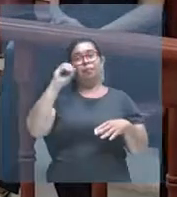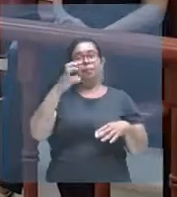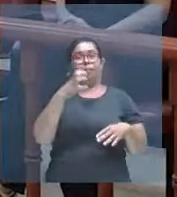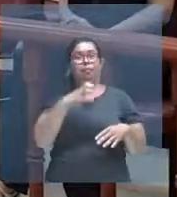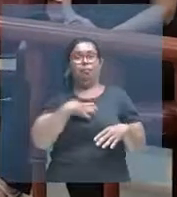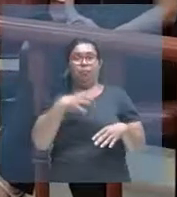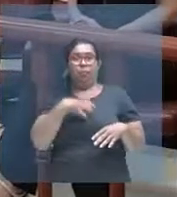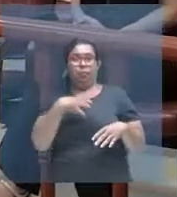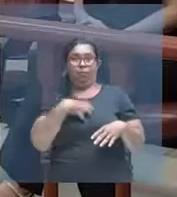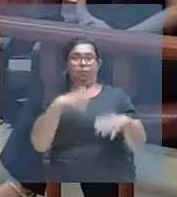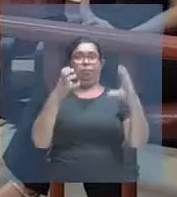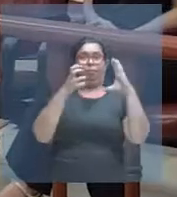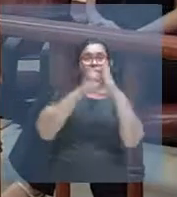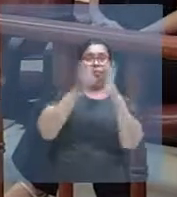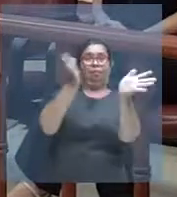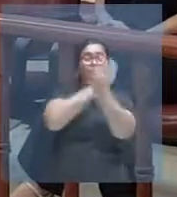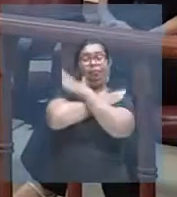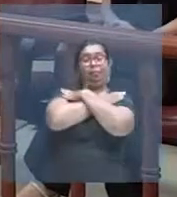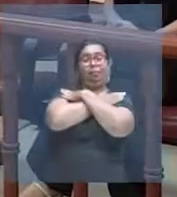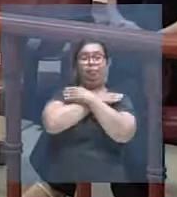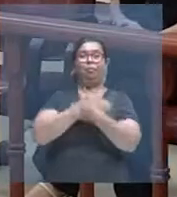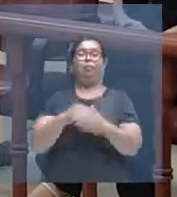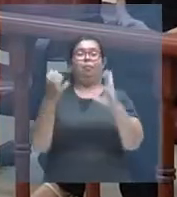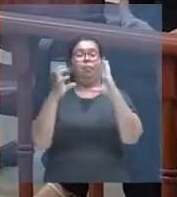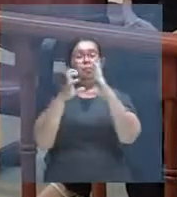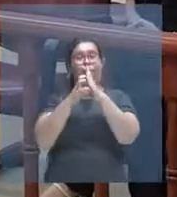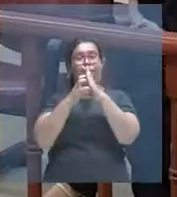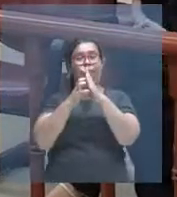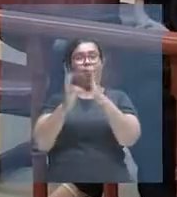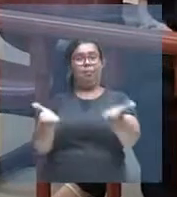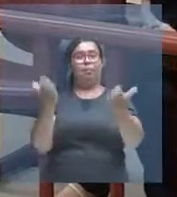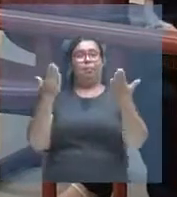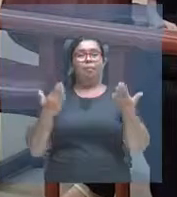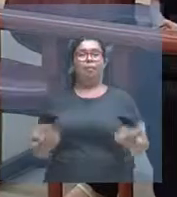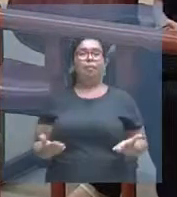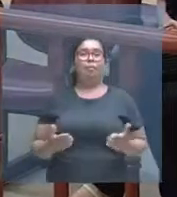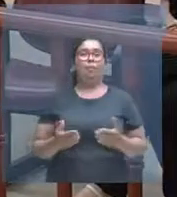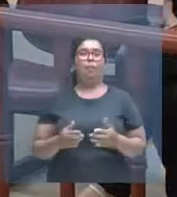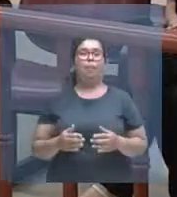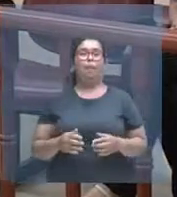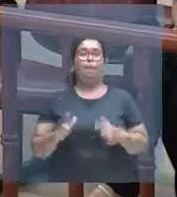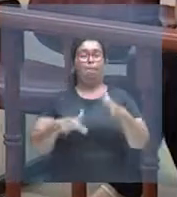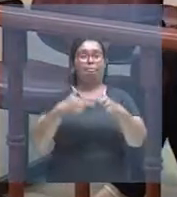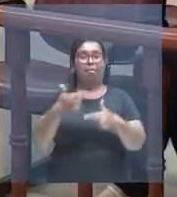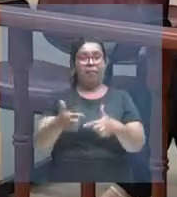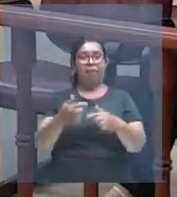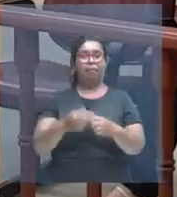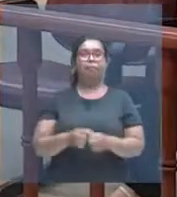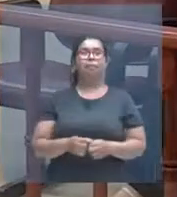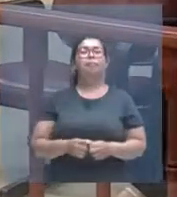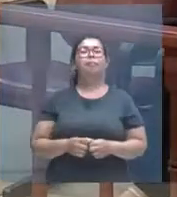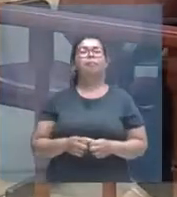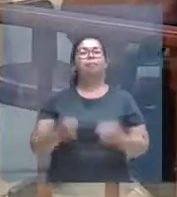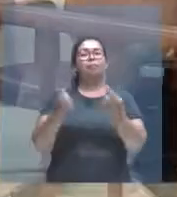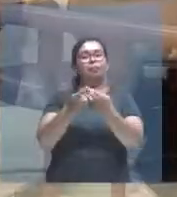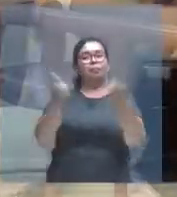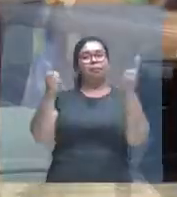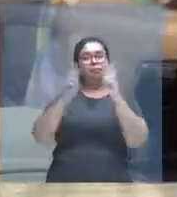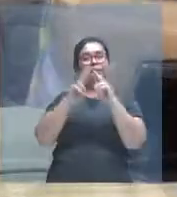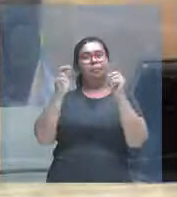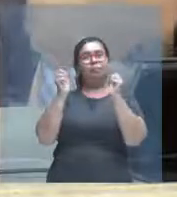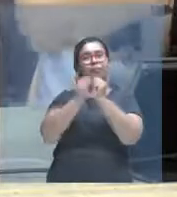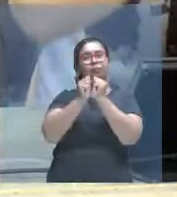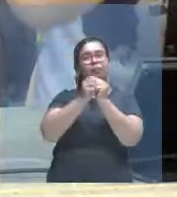comunidade o acolhe, a comunidade o recebe, após a sessão solene, junto com os demais